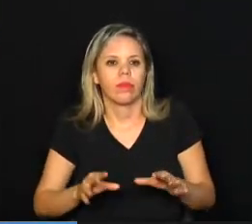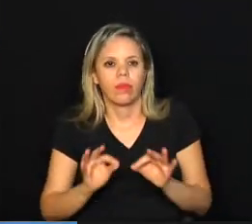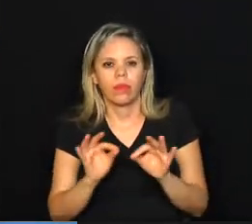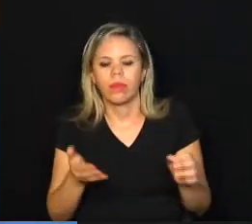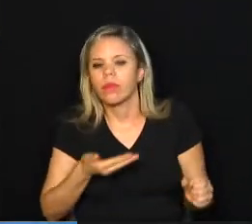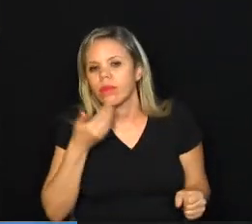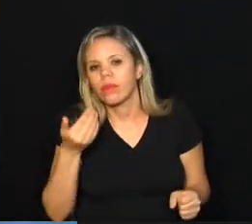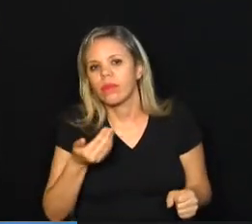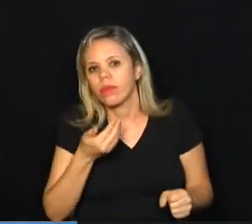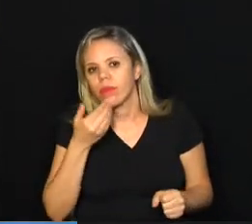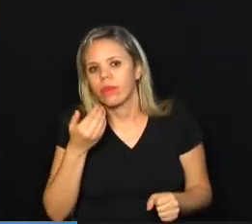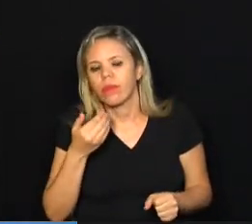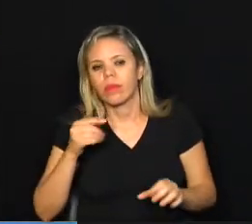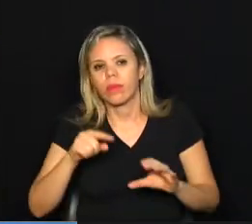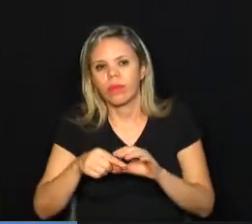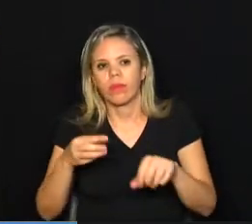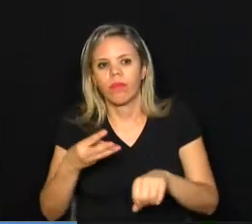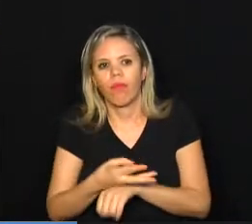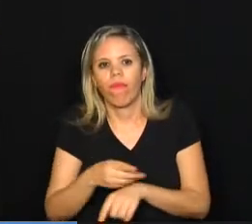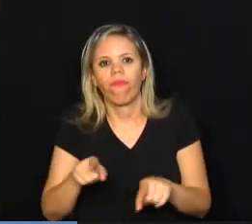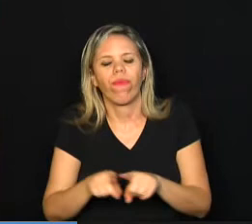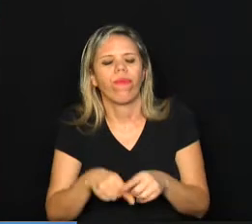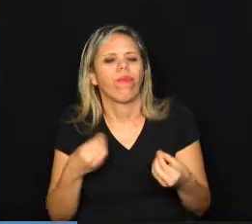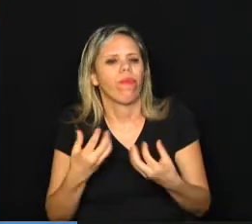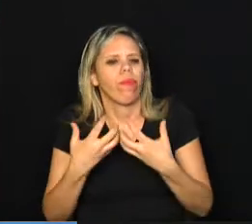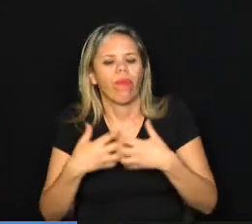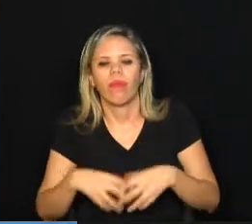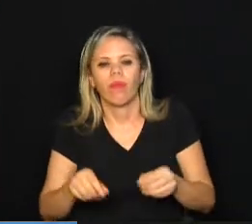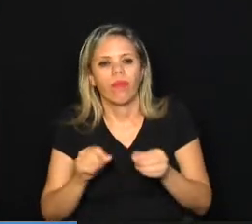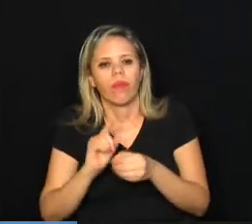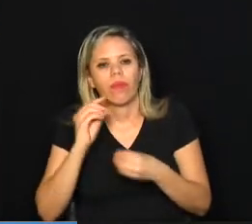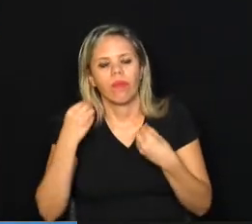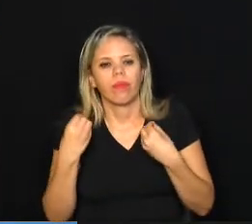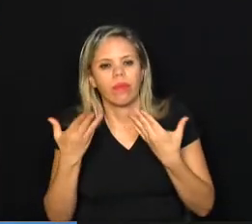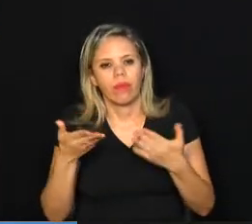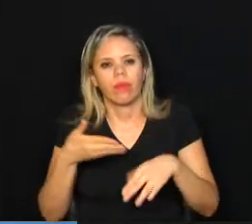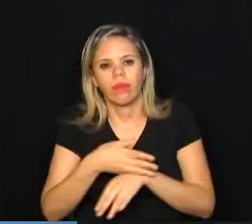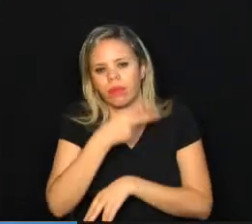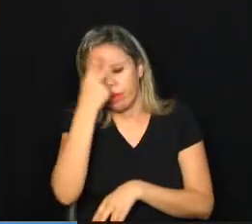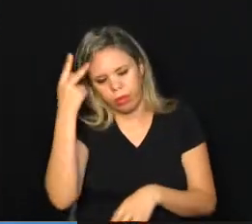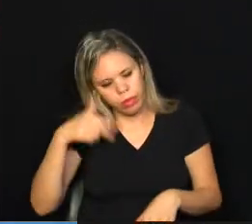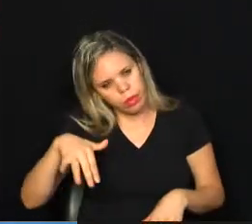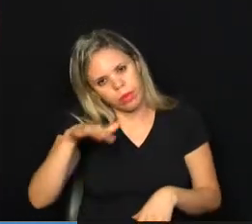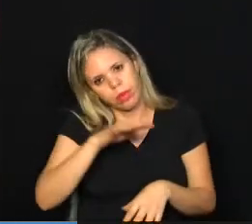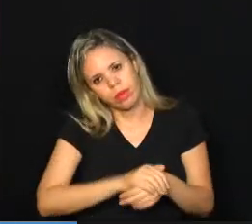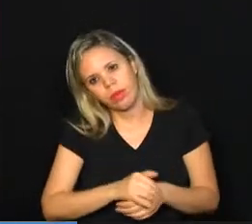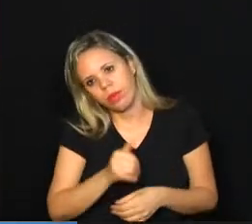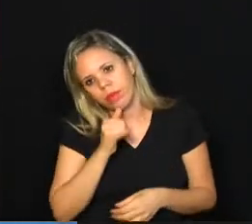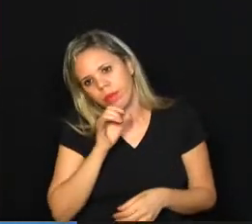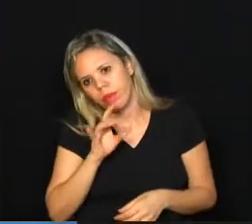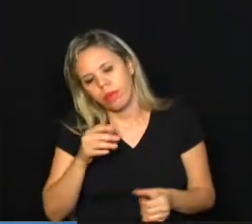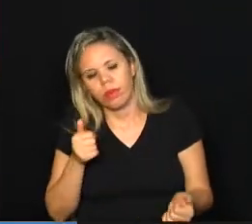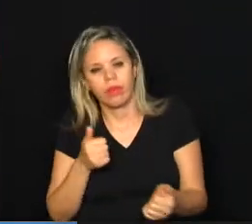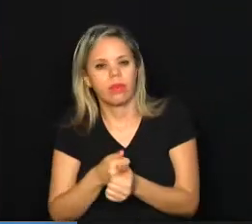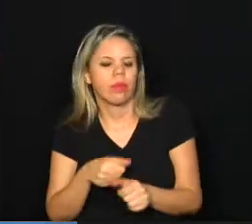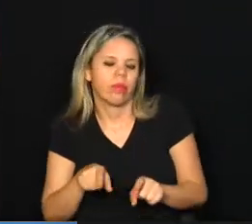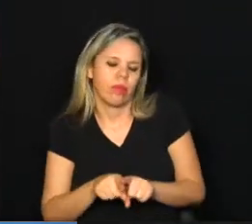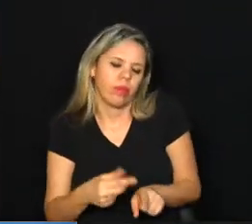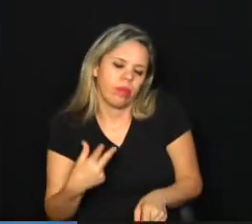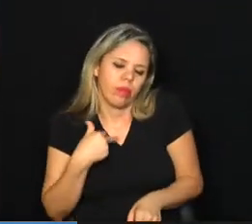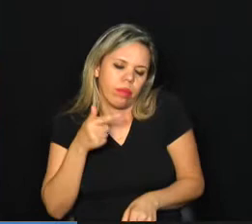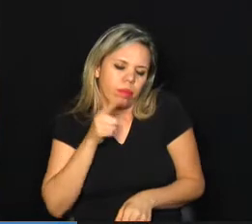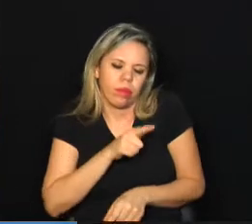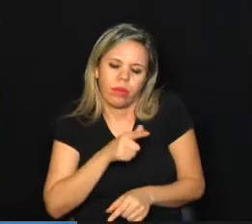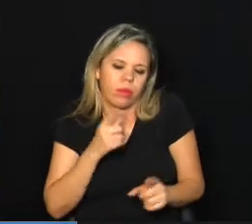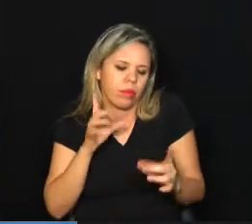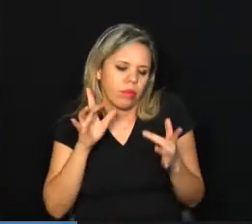fácil, né, que seja para além do WhatsApp. Como que a gente poderia garantir a participação da população, não próximo, porque a gente não